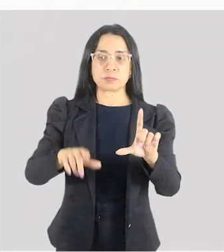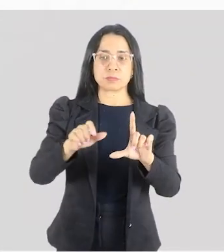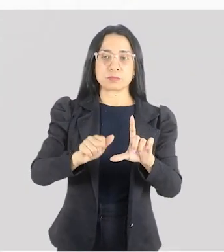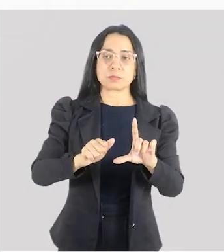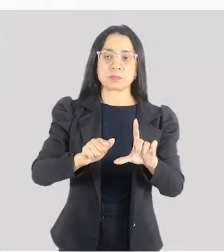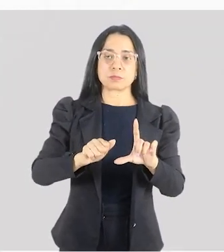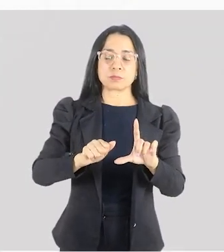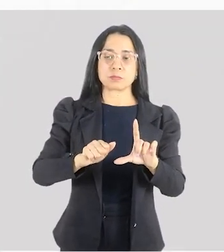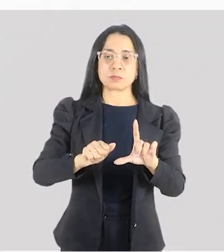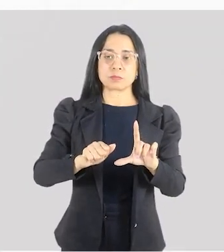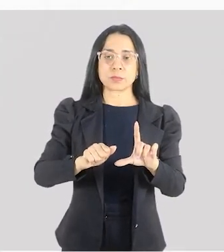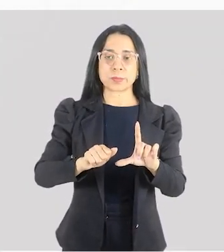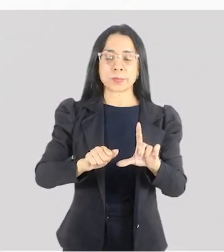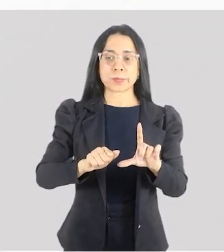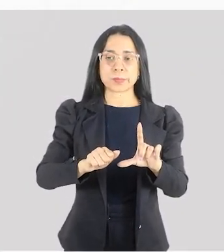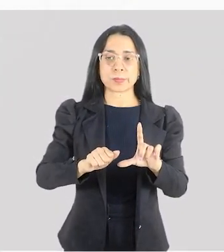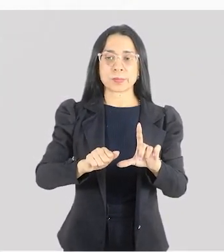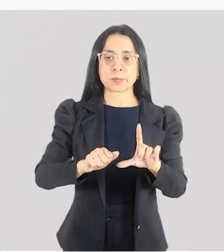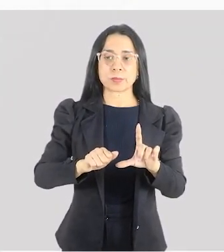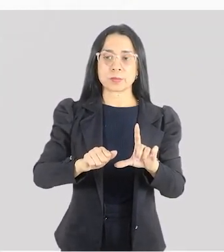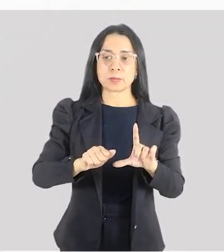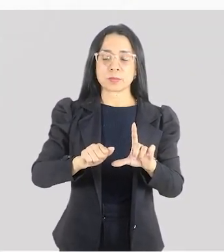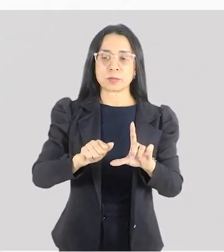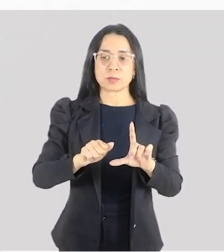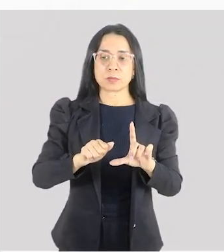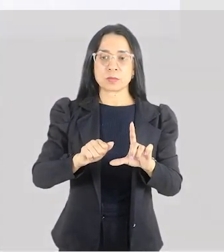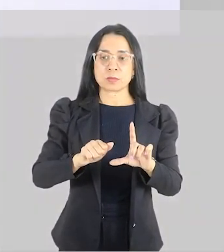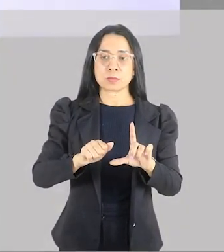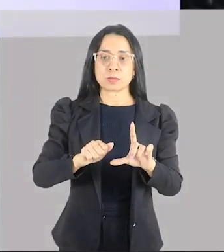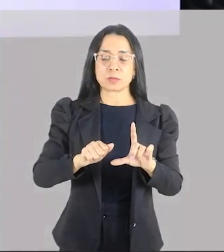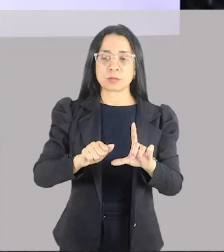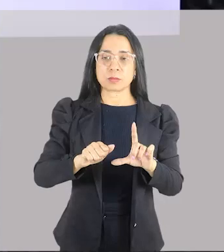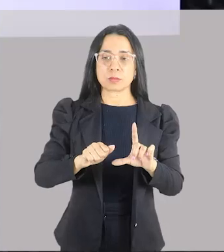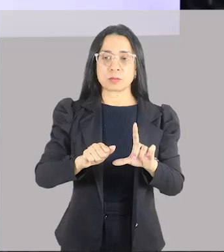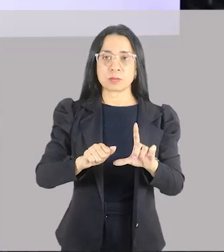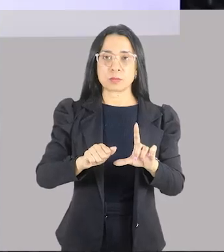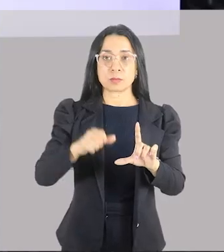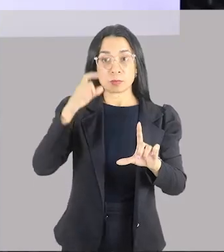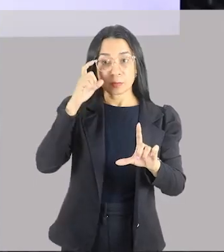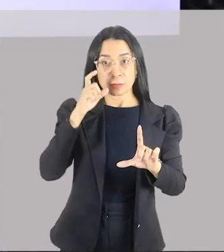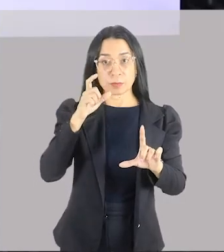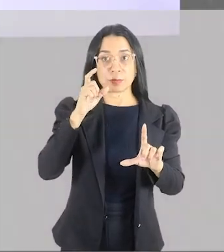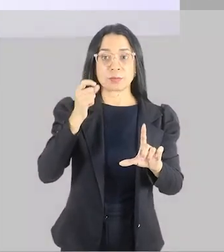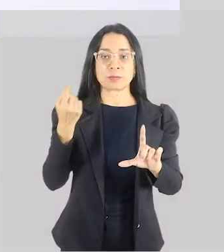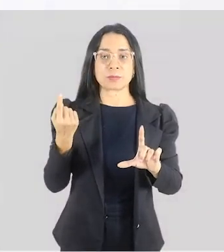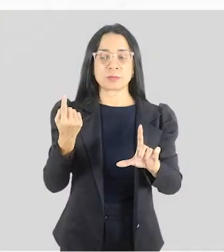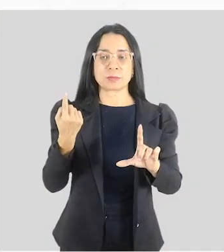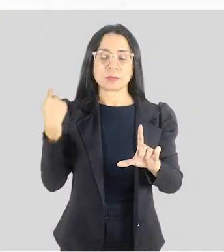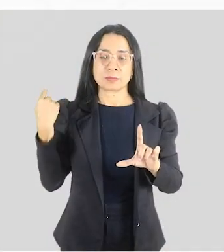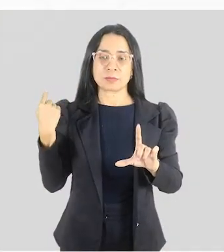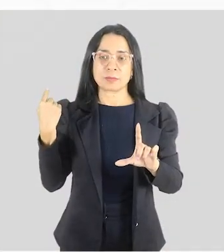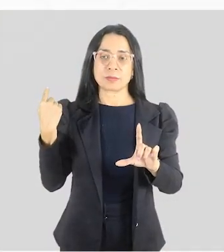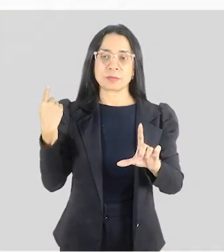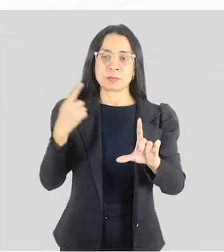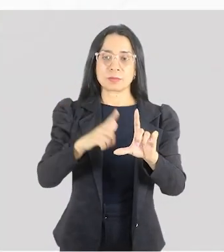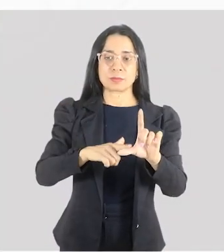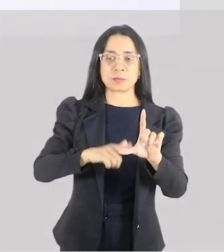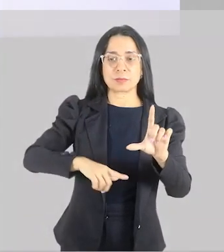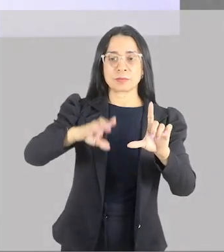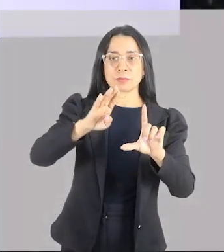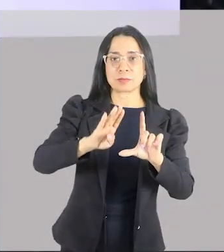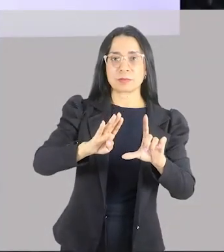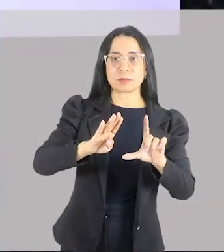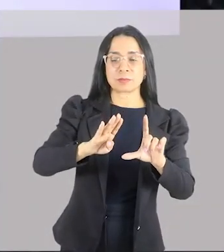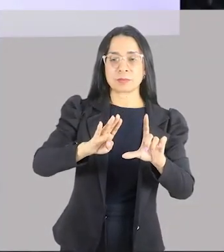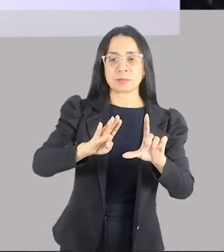Letra A, sustentar a unidade essencial do conhecimento, interessante. Refutar o elemento fundamental das